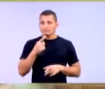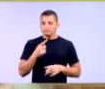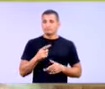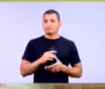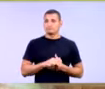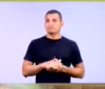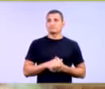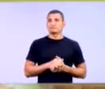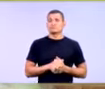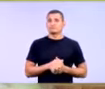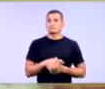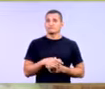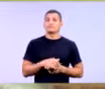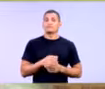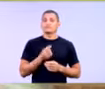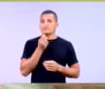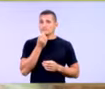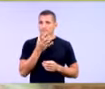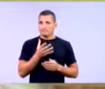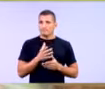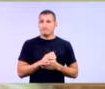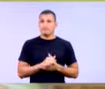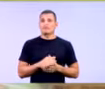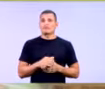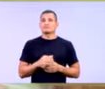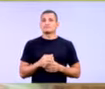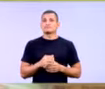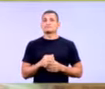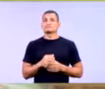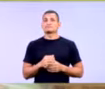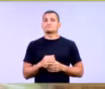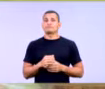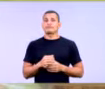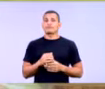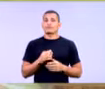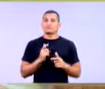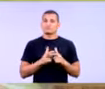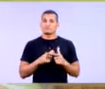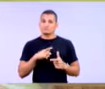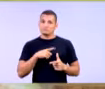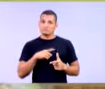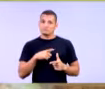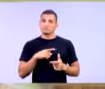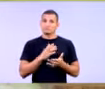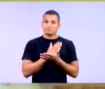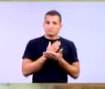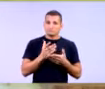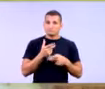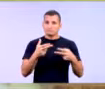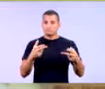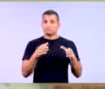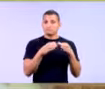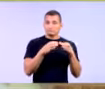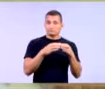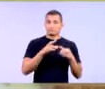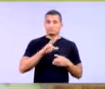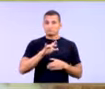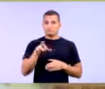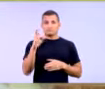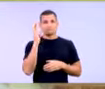é bom que isso seja pontuado, porque são situações que essa comissão irá prever, né? No mais, a gente